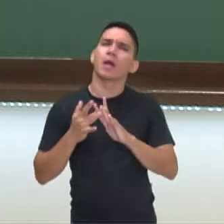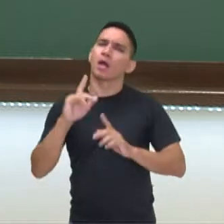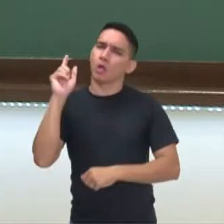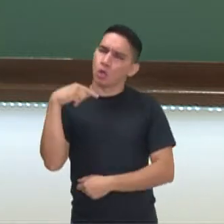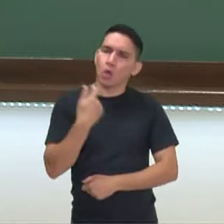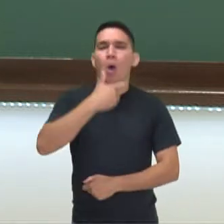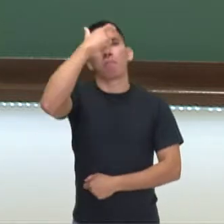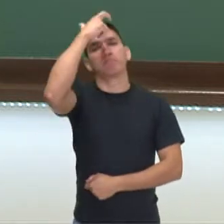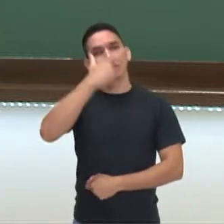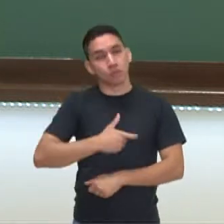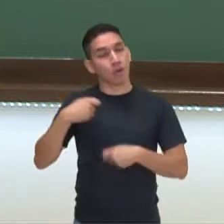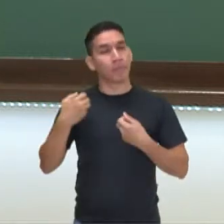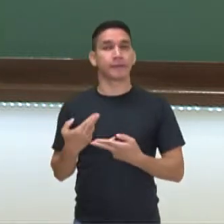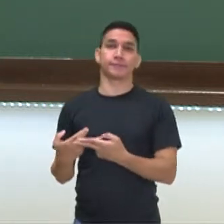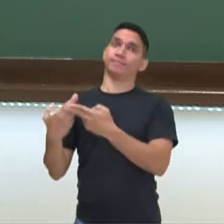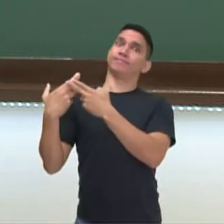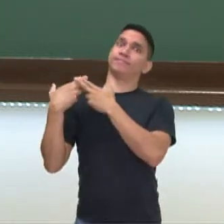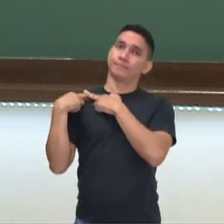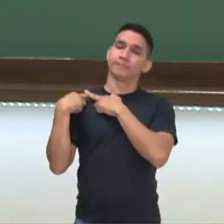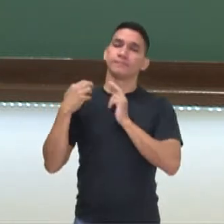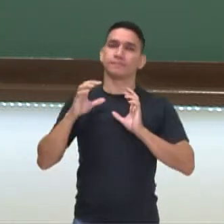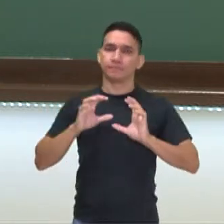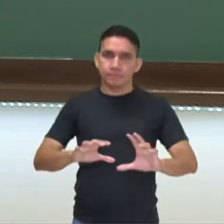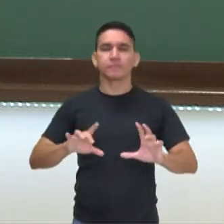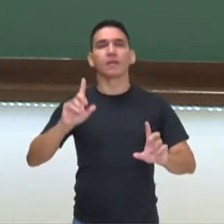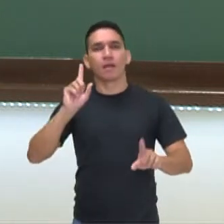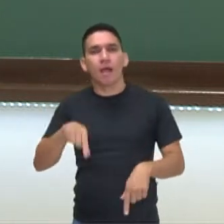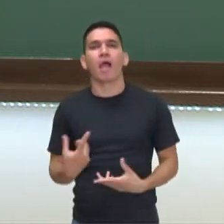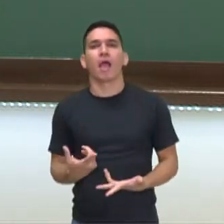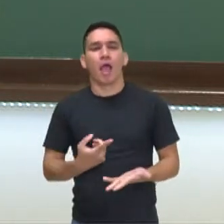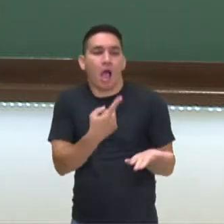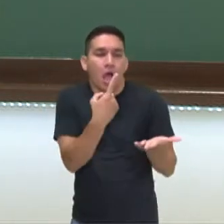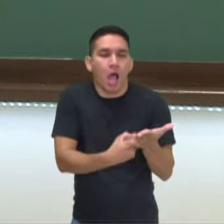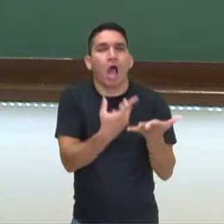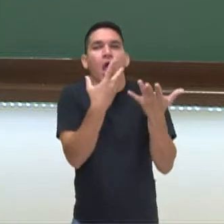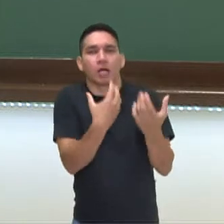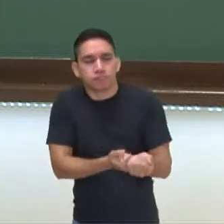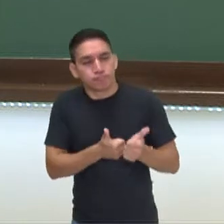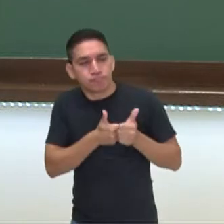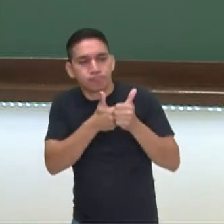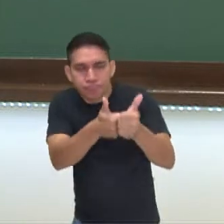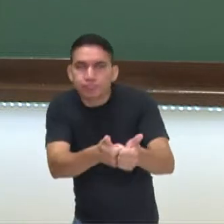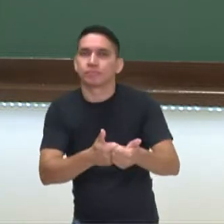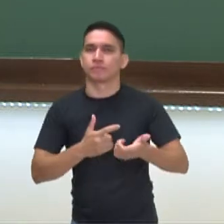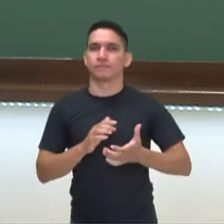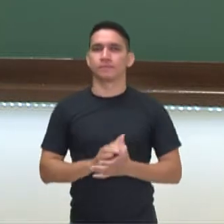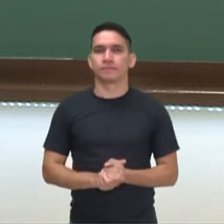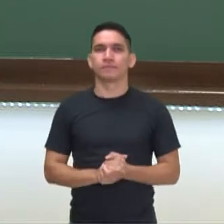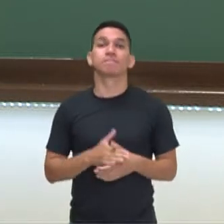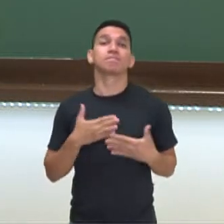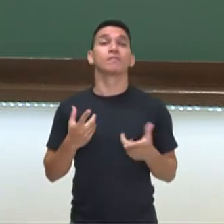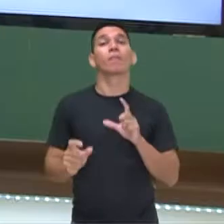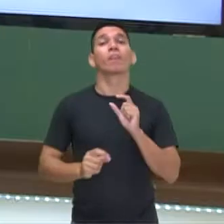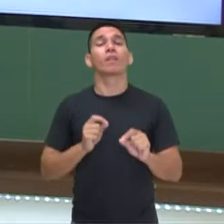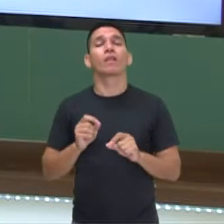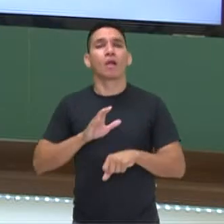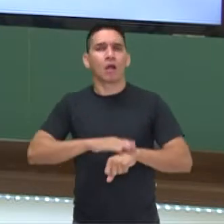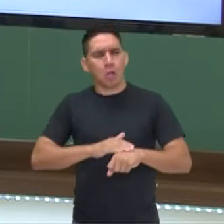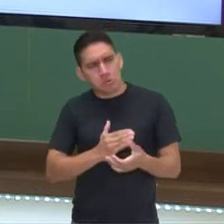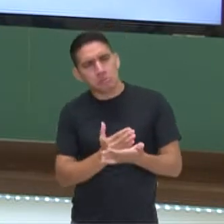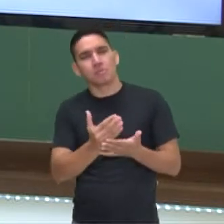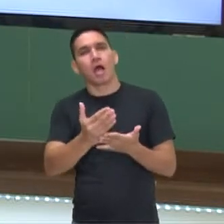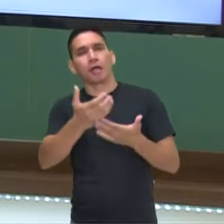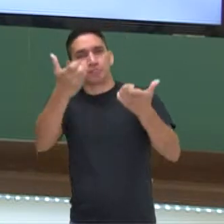pessoas responsáveis, pessoas compromissadas com as nossas tarefas, Então aqui, para início de conversa, vamos